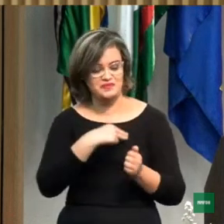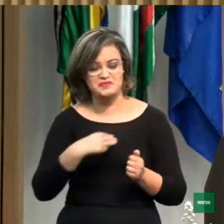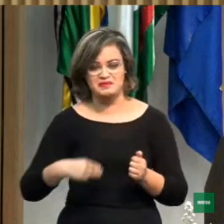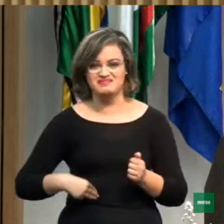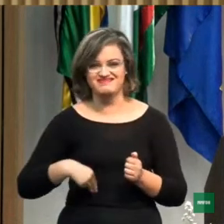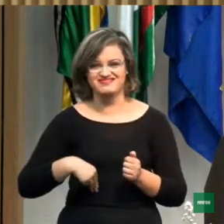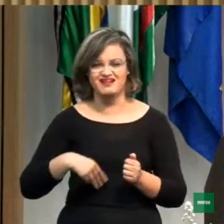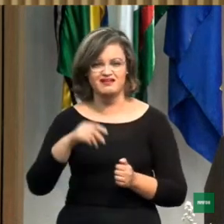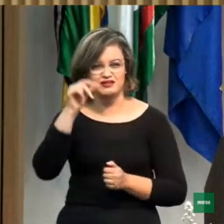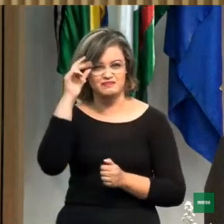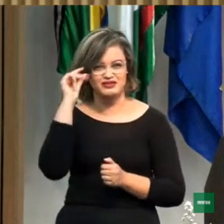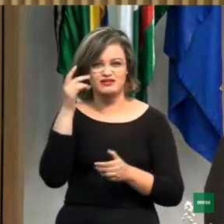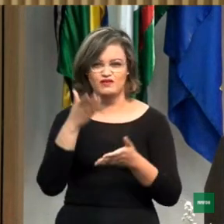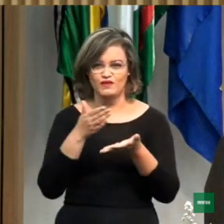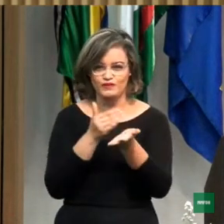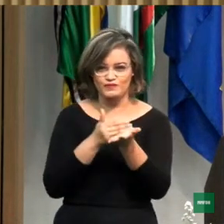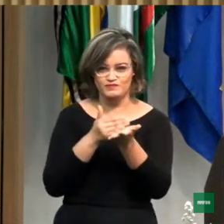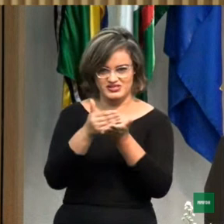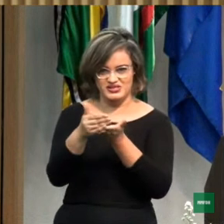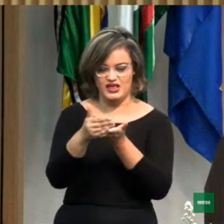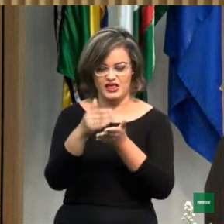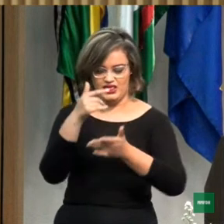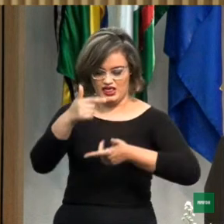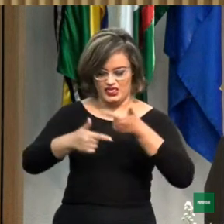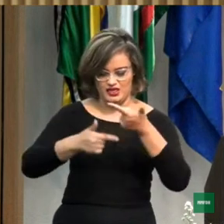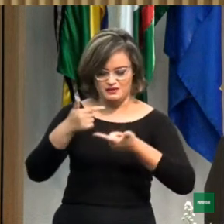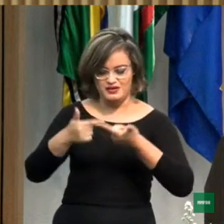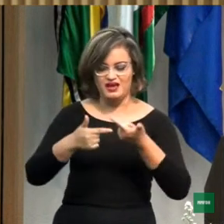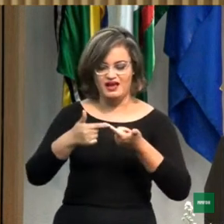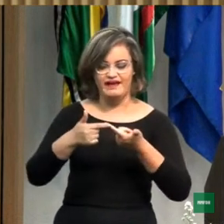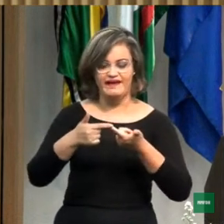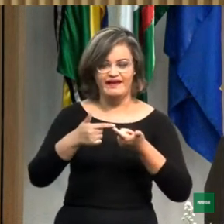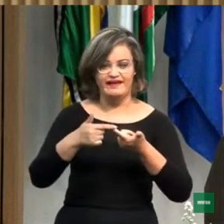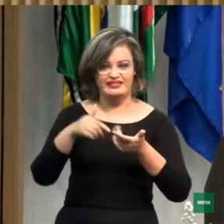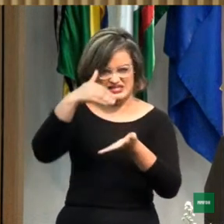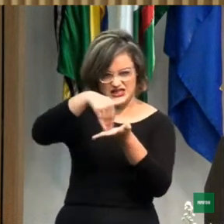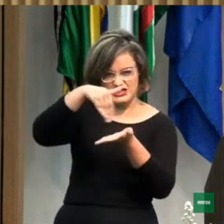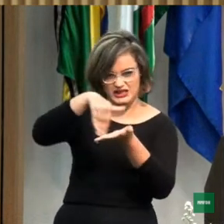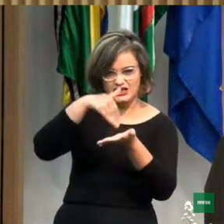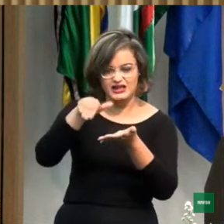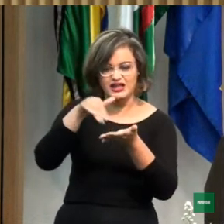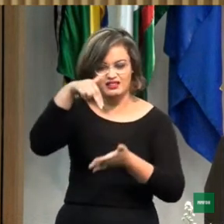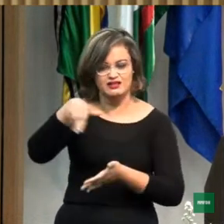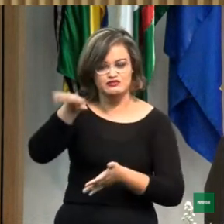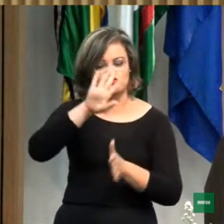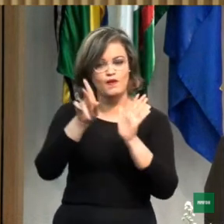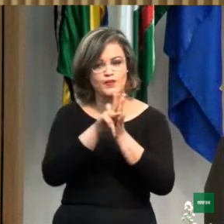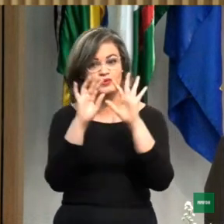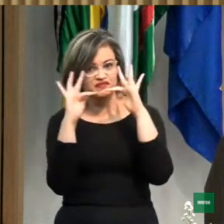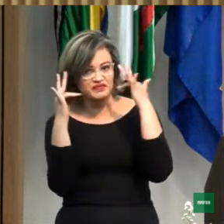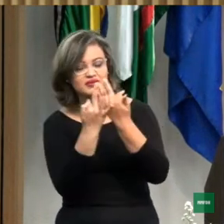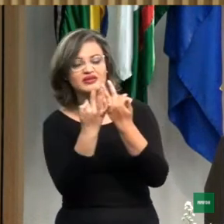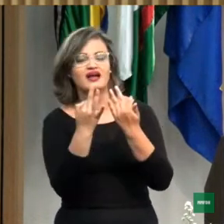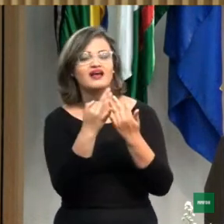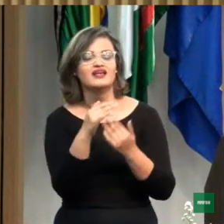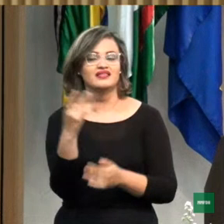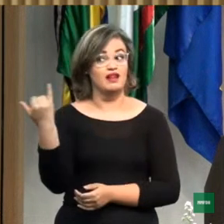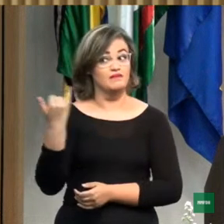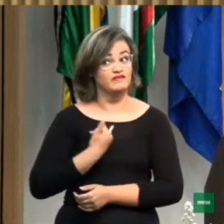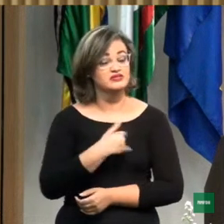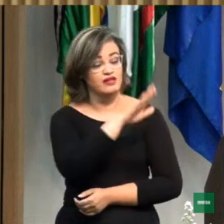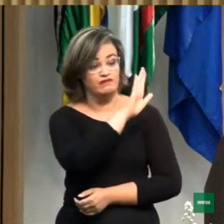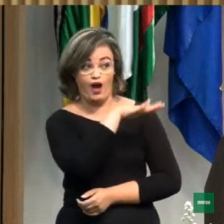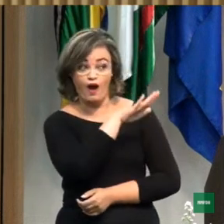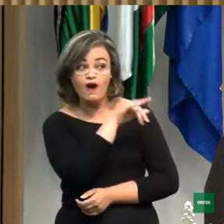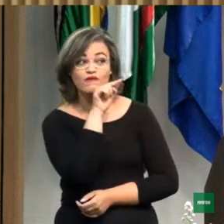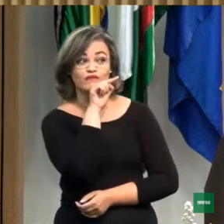à frente a Secretaria Nacional da Família, e que ela me falava, vocês têm que dar o